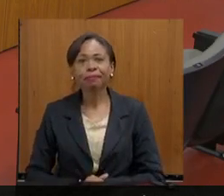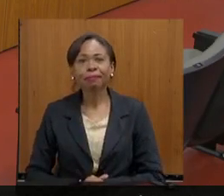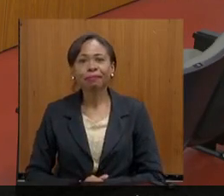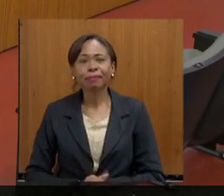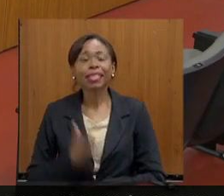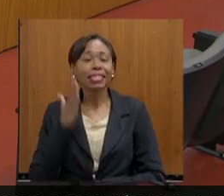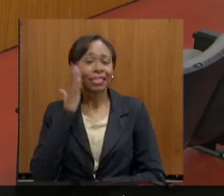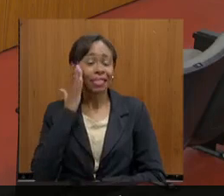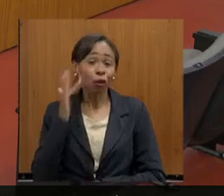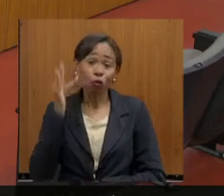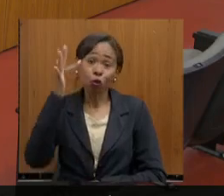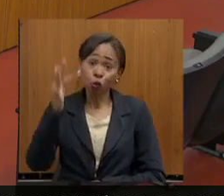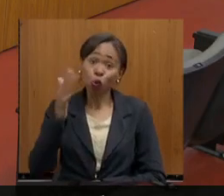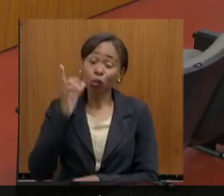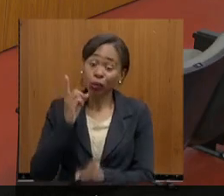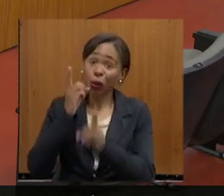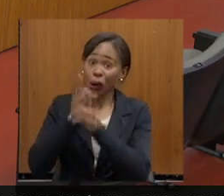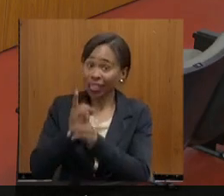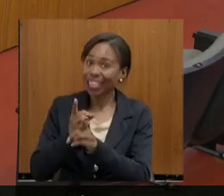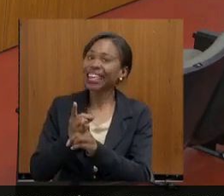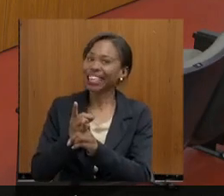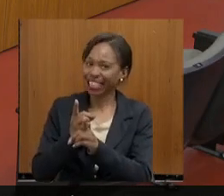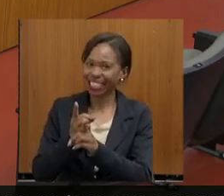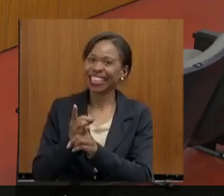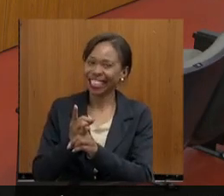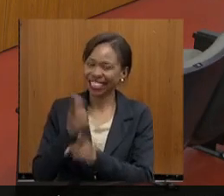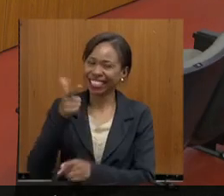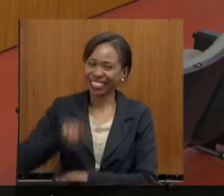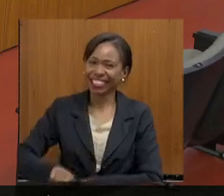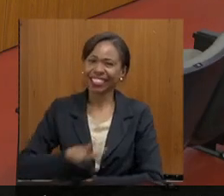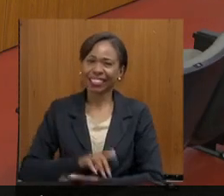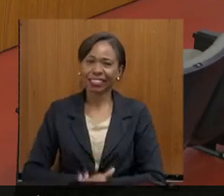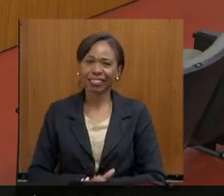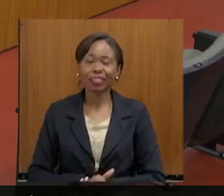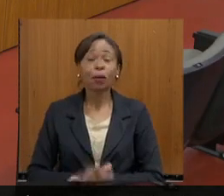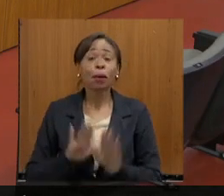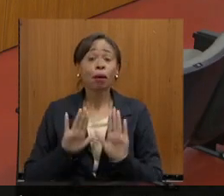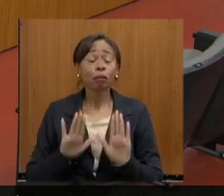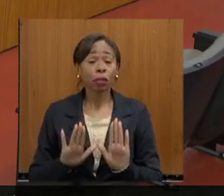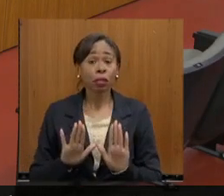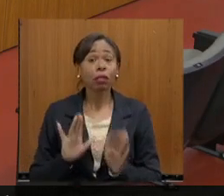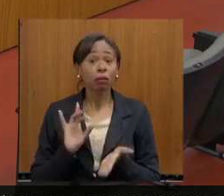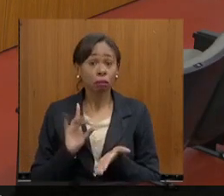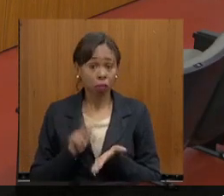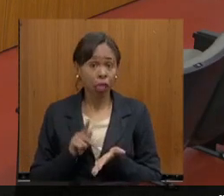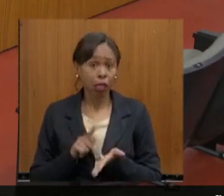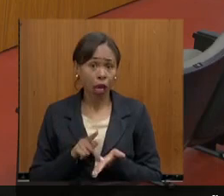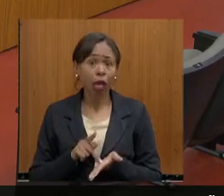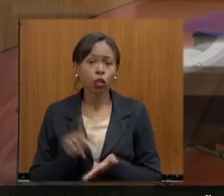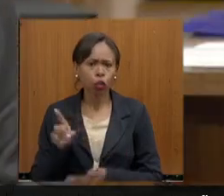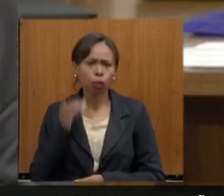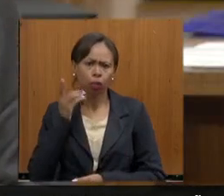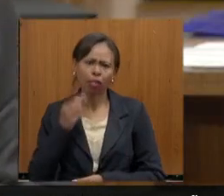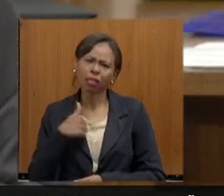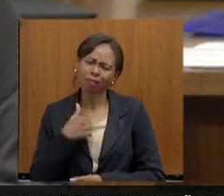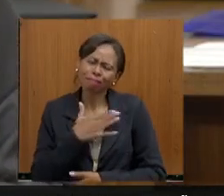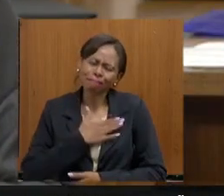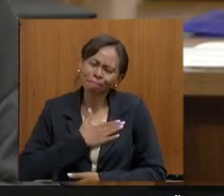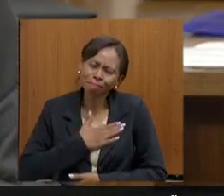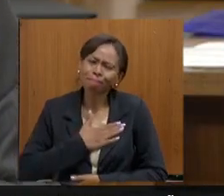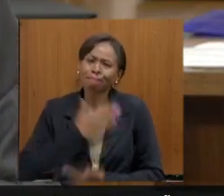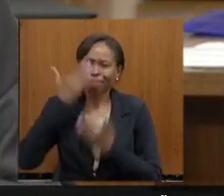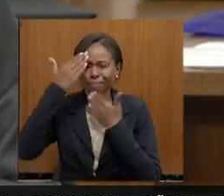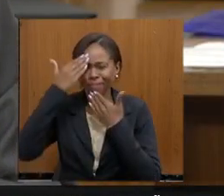sabendo que no futuro nos encontraremos mas realmente Deputado eu queria na verdade agradecer de coração